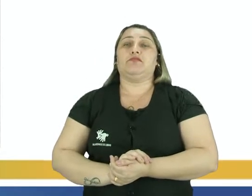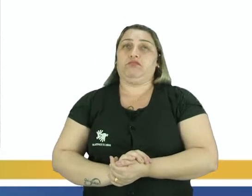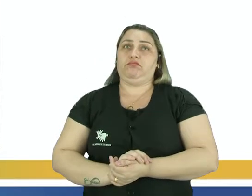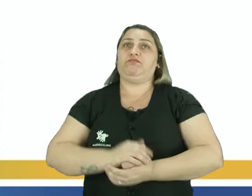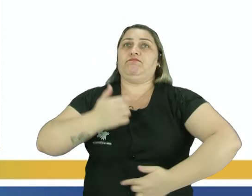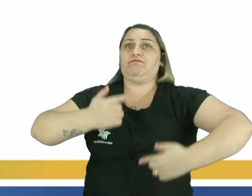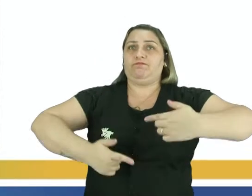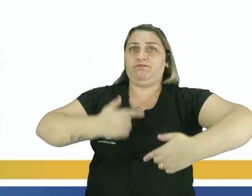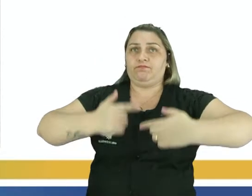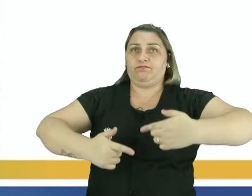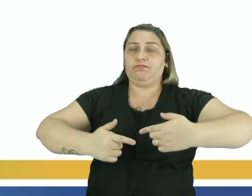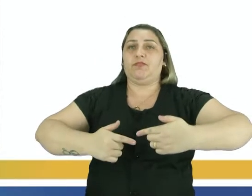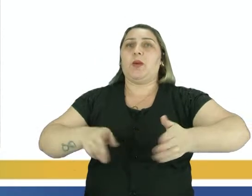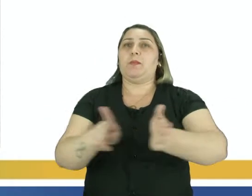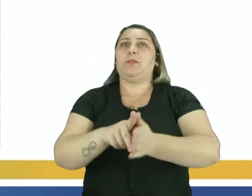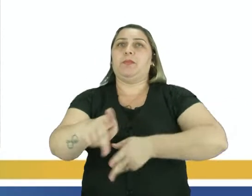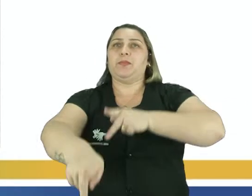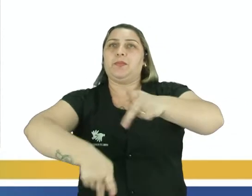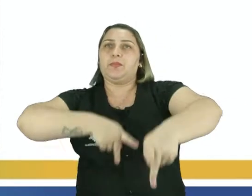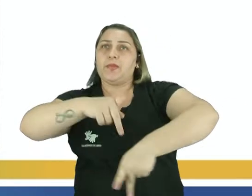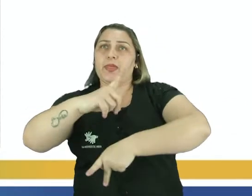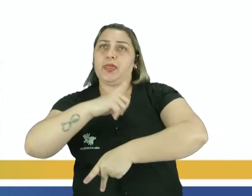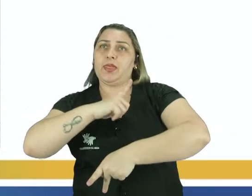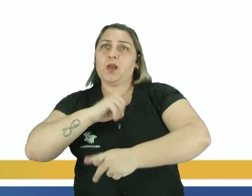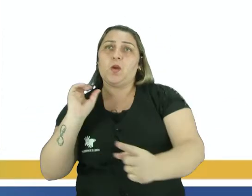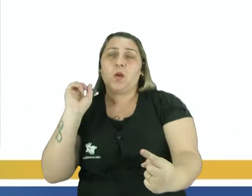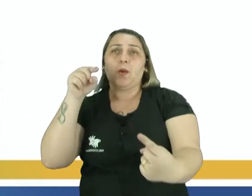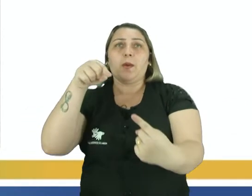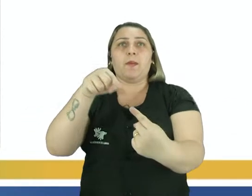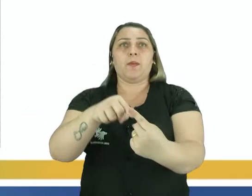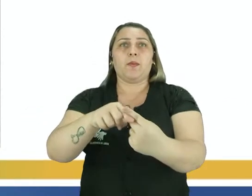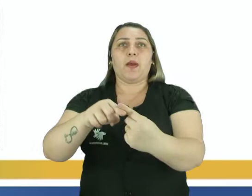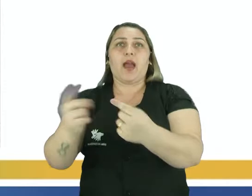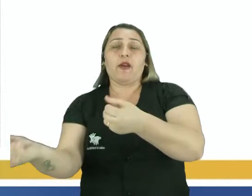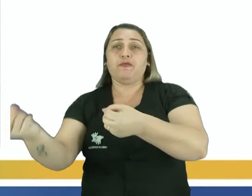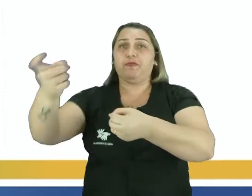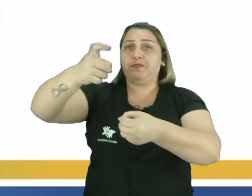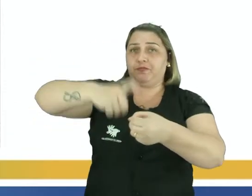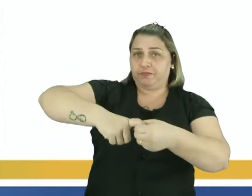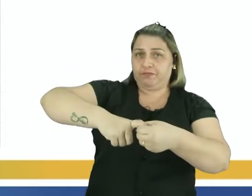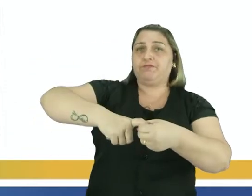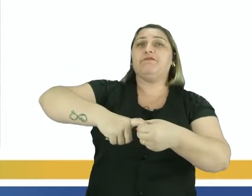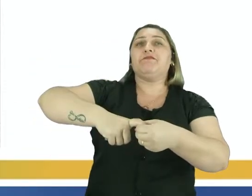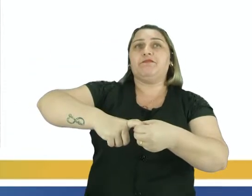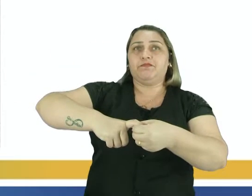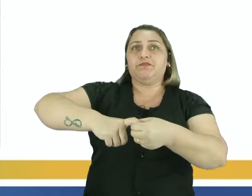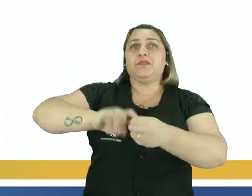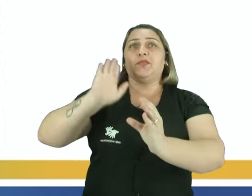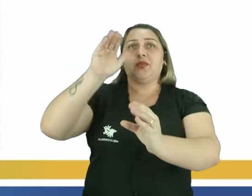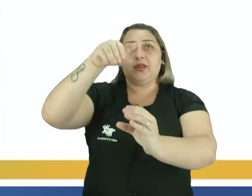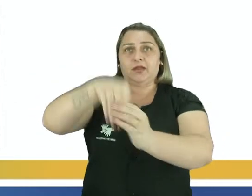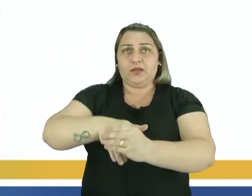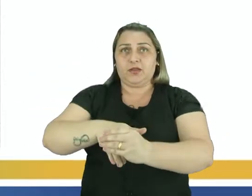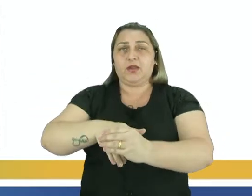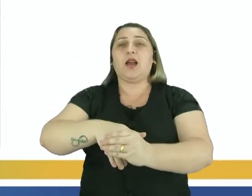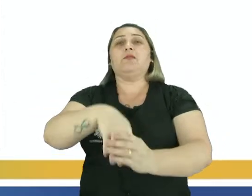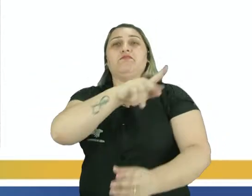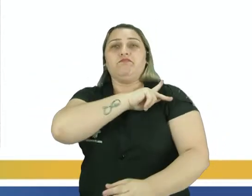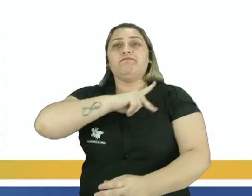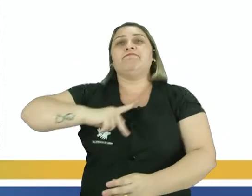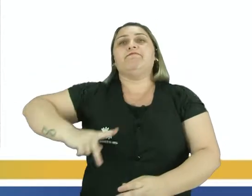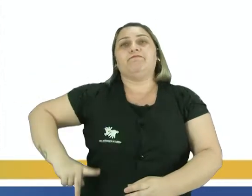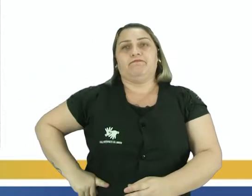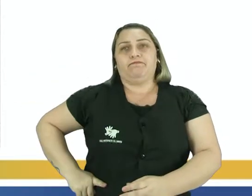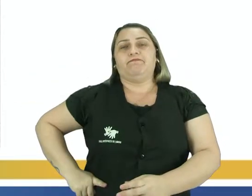foi um movimento político de cunho popular que teve como principal objetivo a retomada das eleições diretas ao cargo